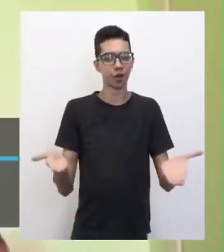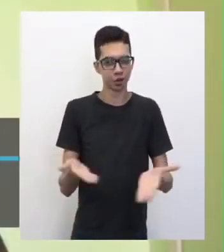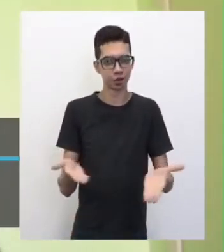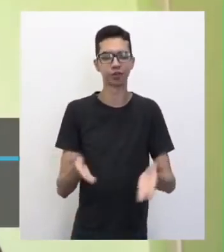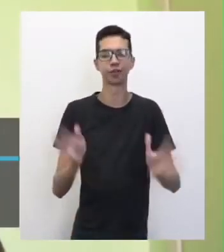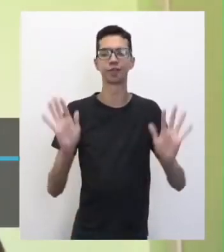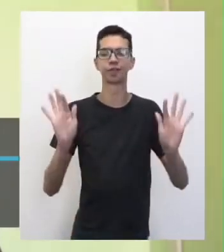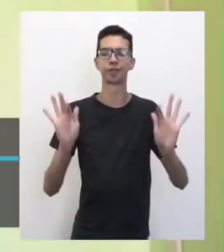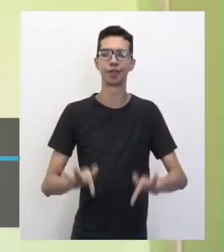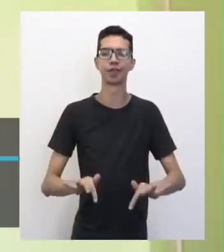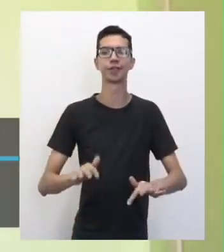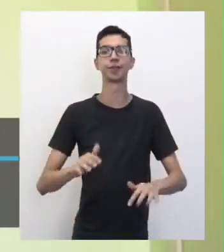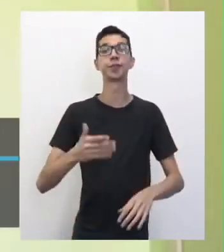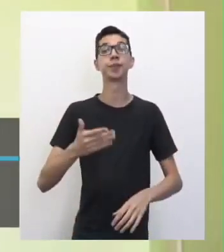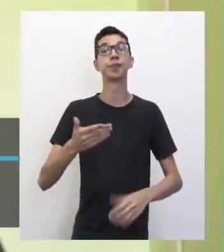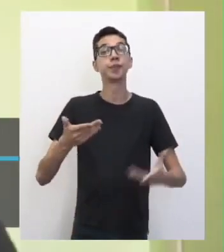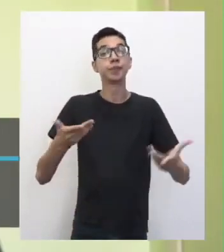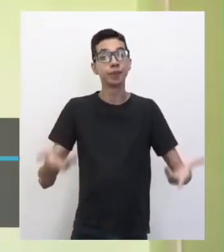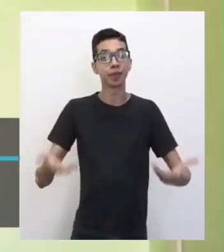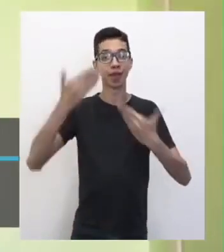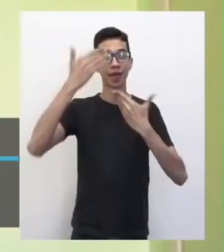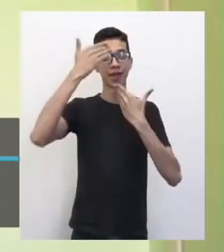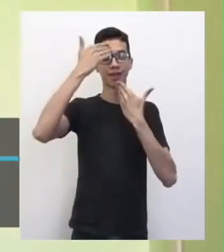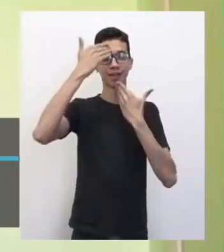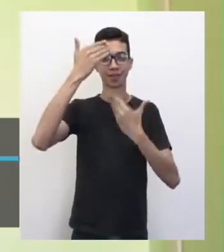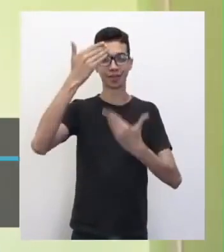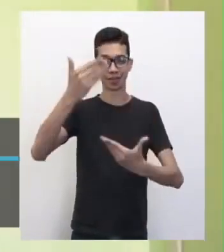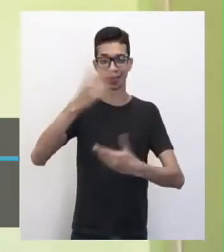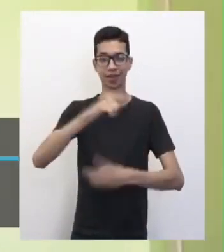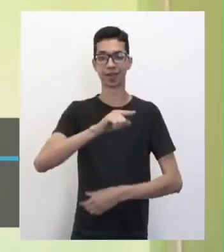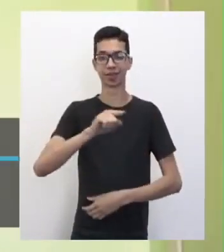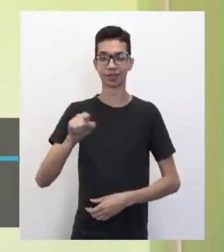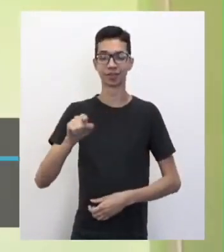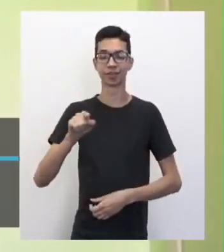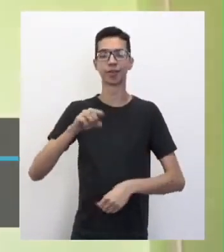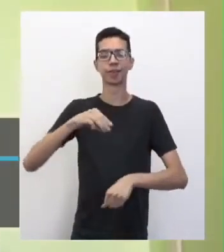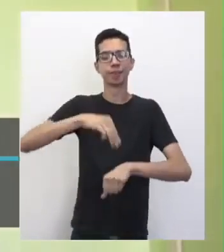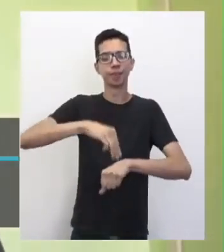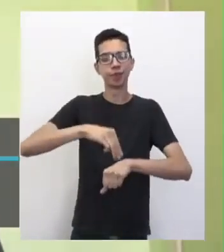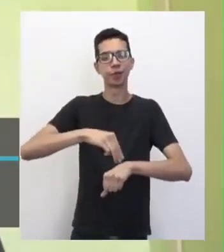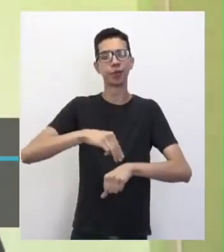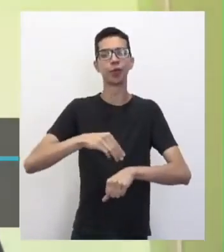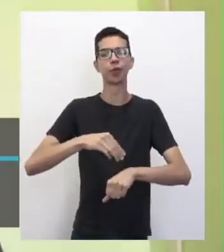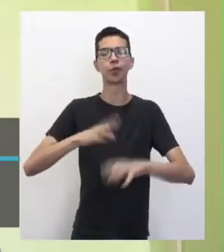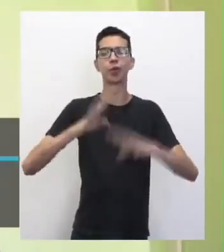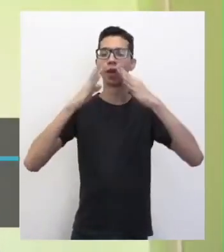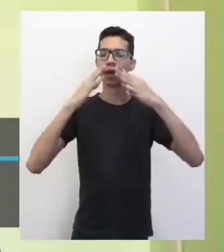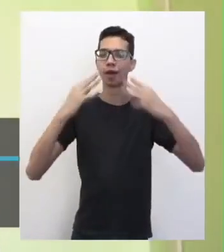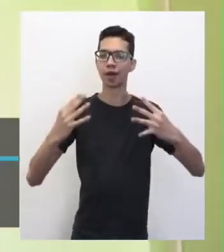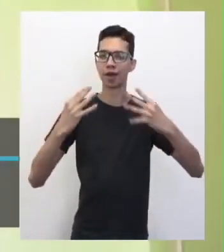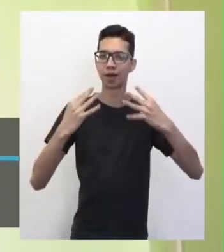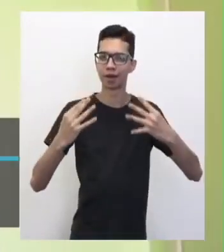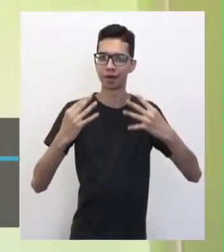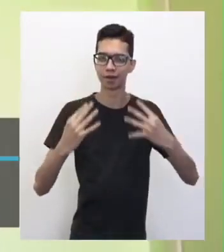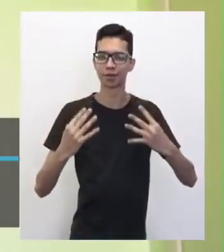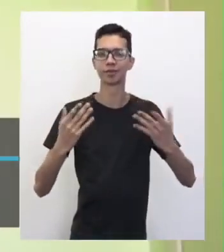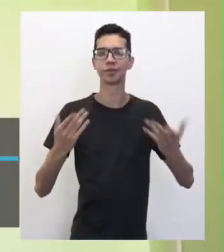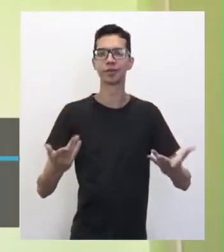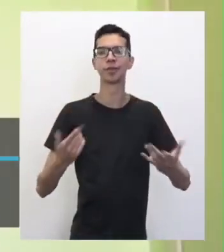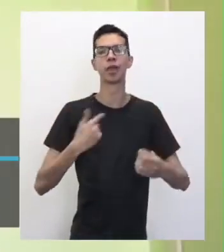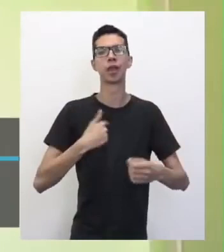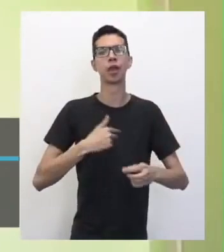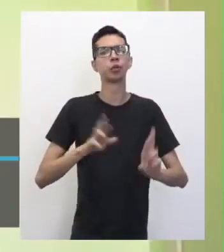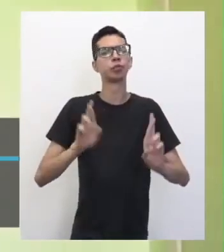então agradeço por terem disponibilizado esses minutos para nossa aula. Espero que tenham feito as anotações que